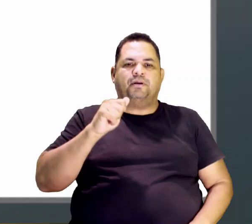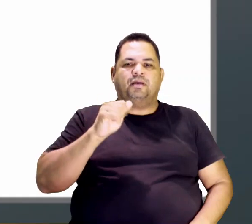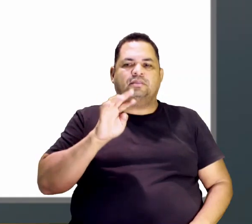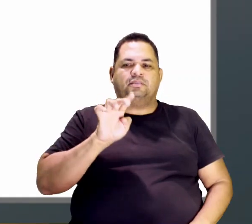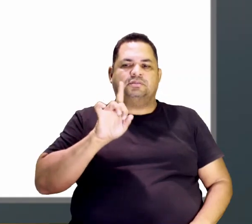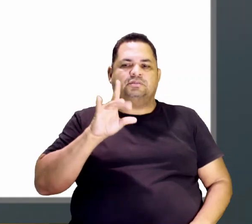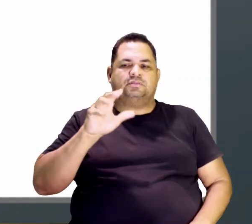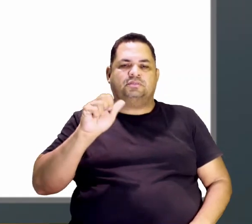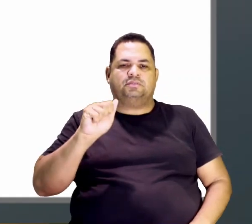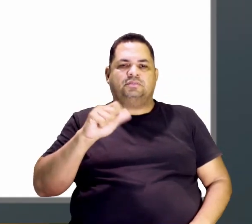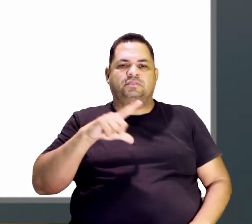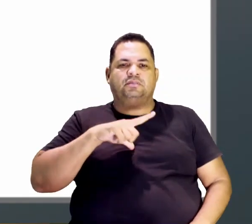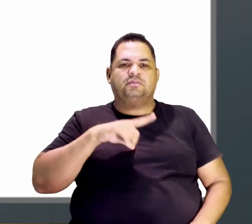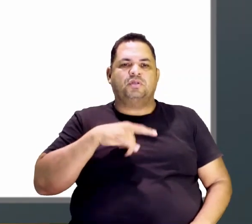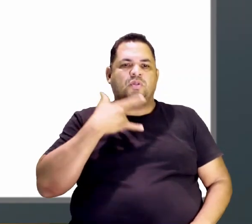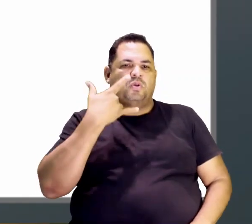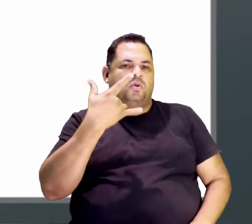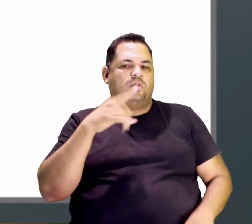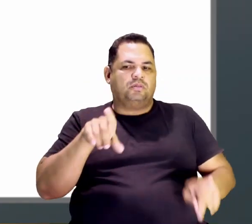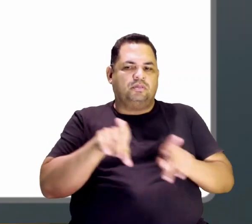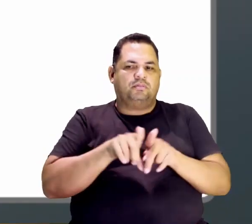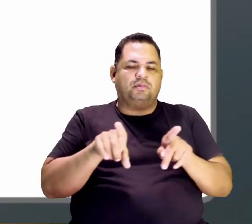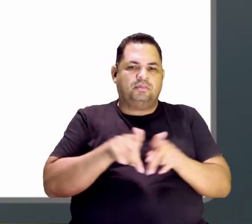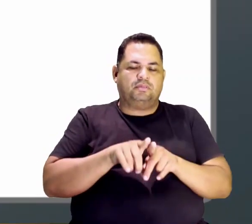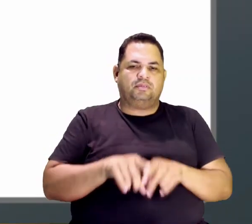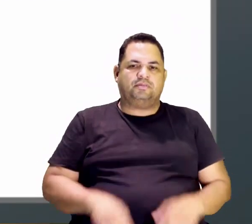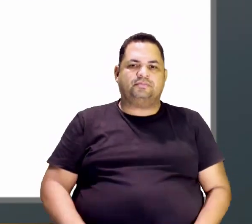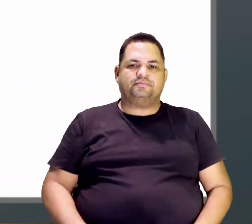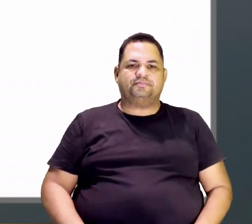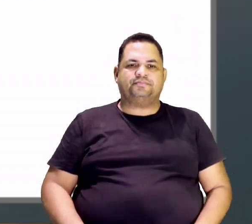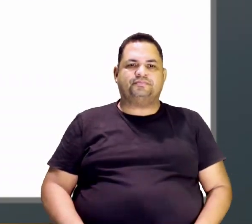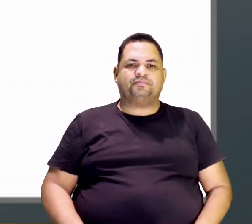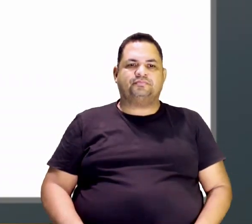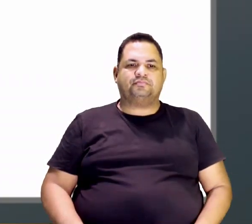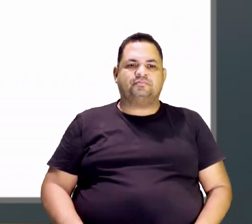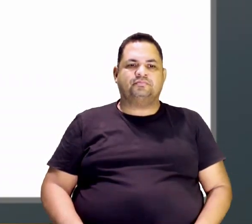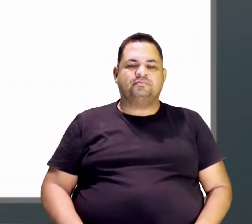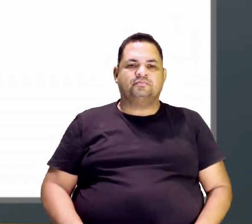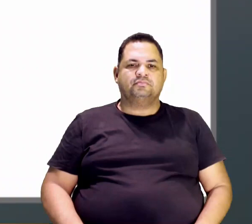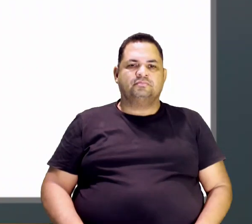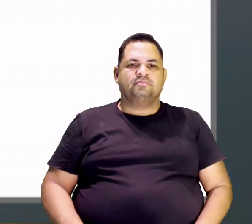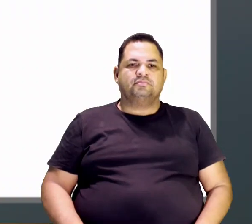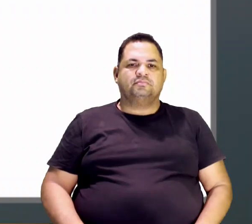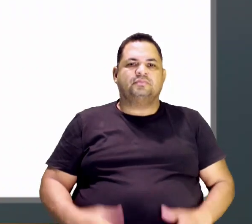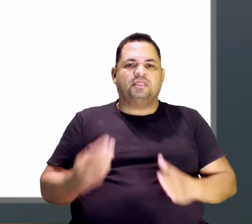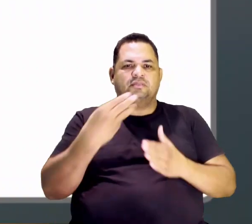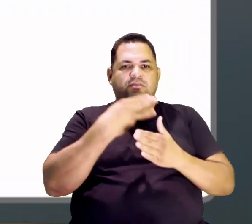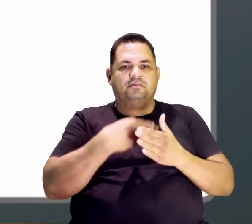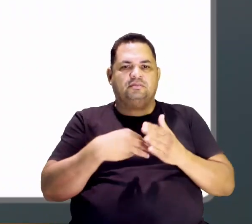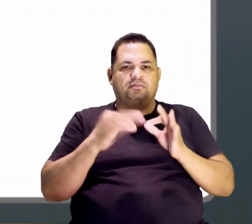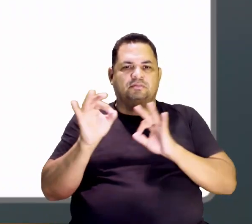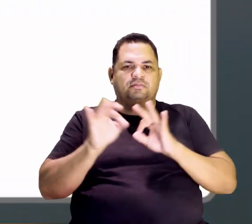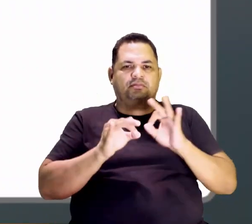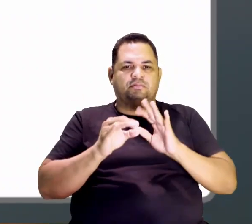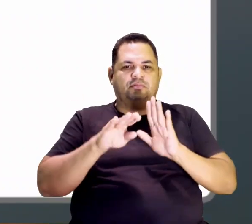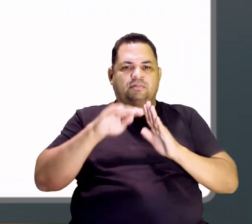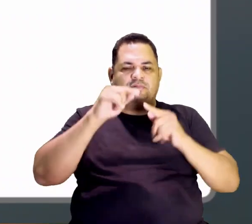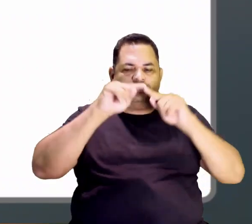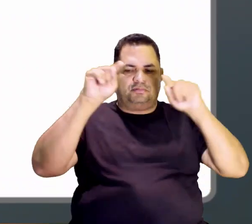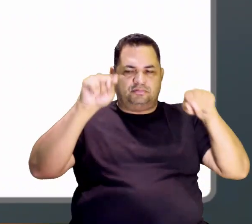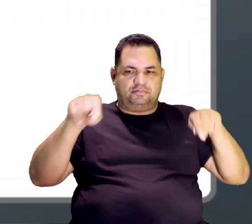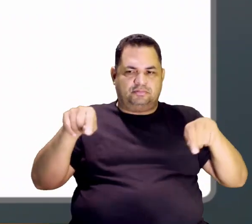do rock. Então tu vai me dizer, pode fazer um mapinha, pode fazer uma tabelinha, pode